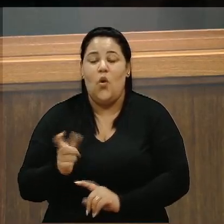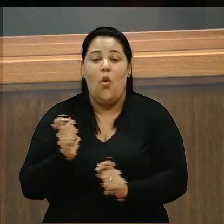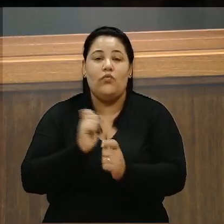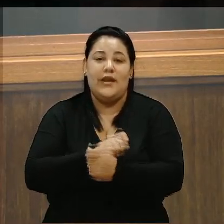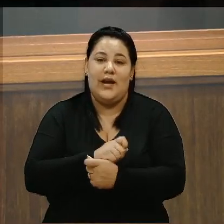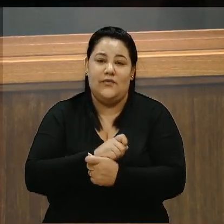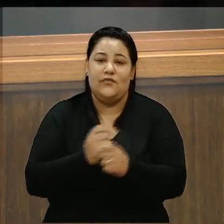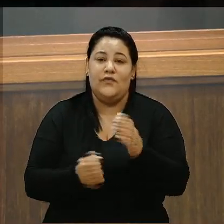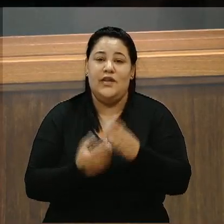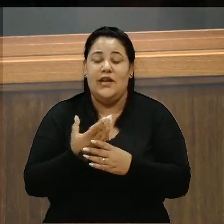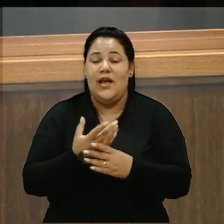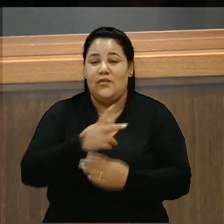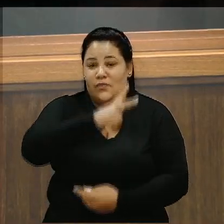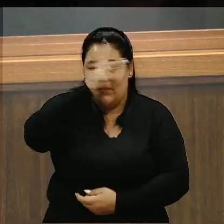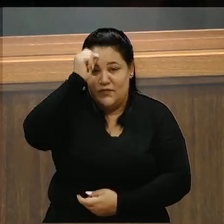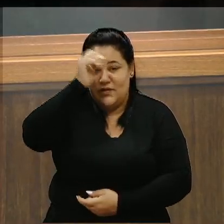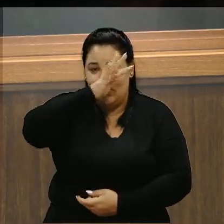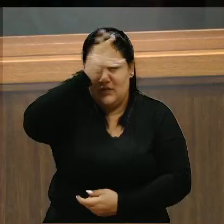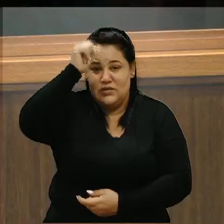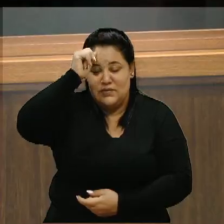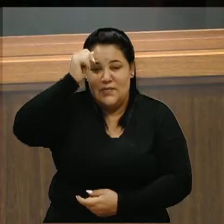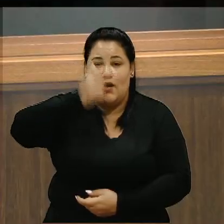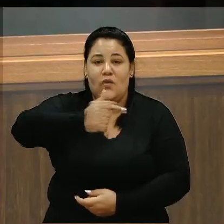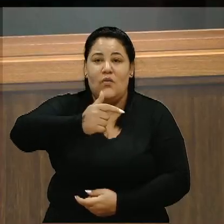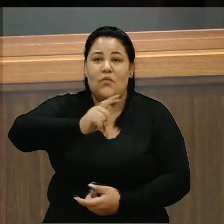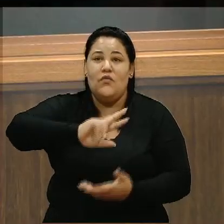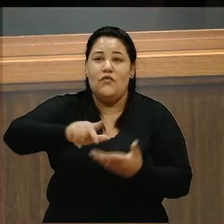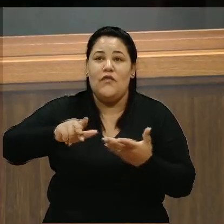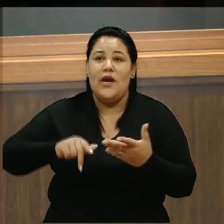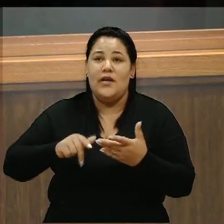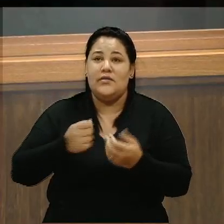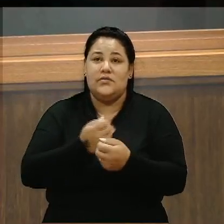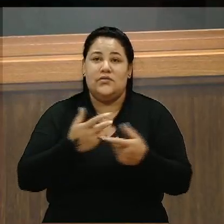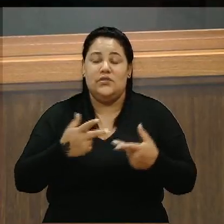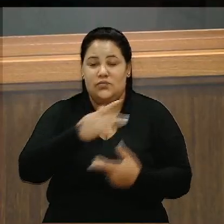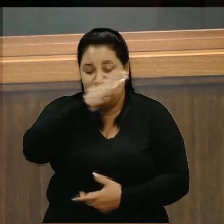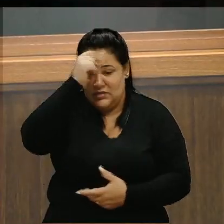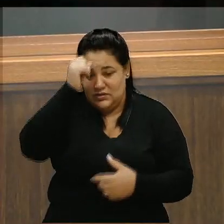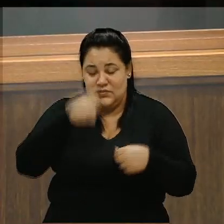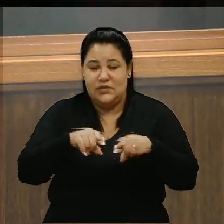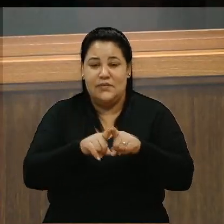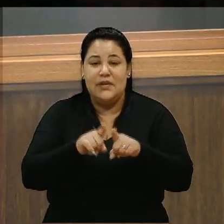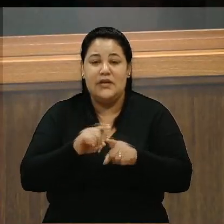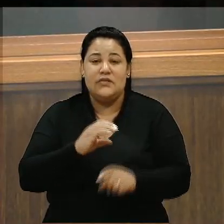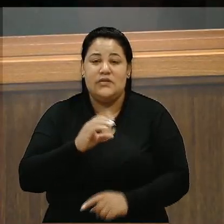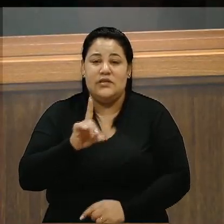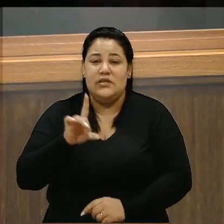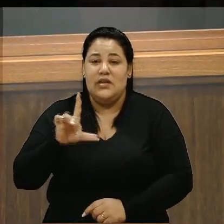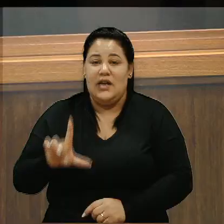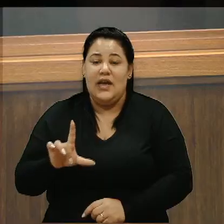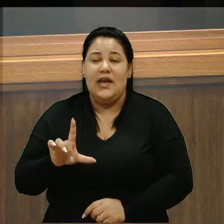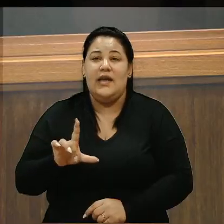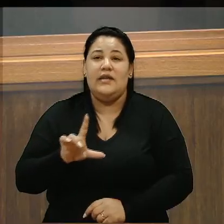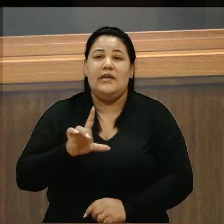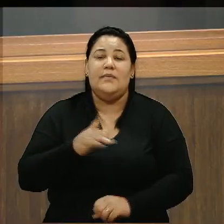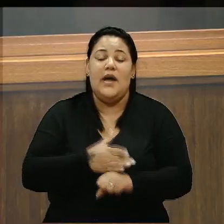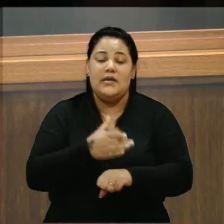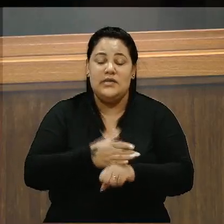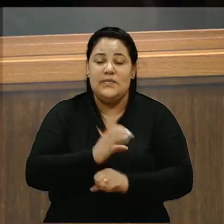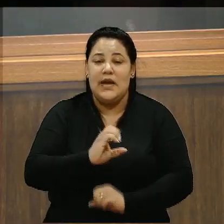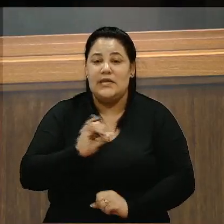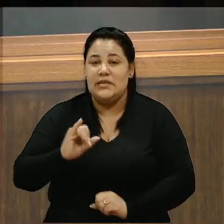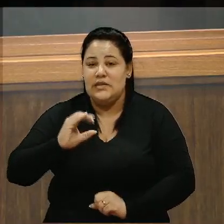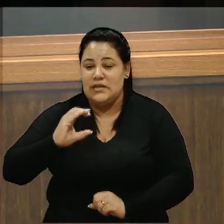pelo prefeito municipal, por vários órgãos do município, o CDL participa, a SIC participa,